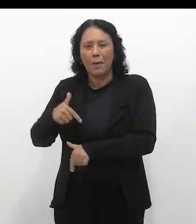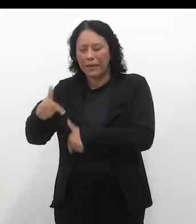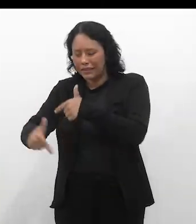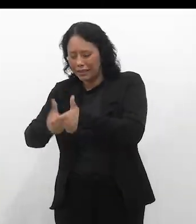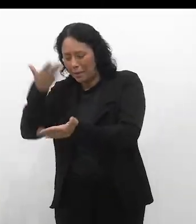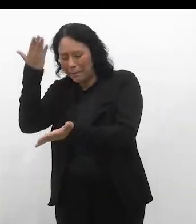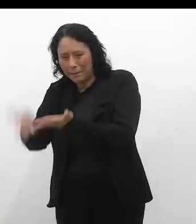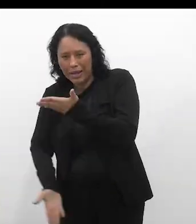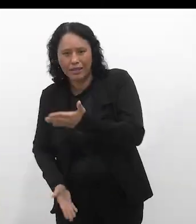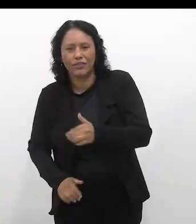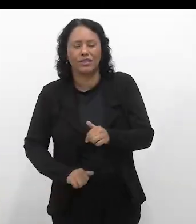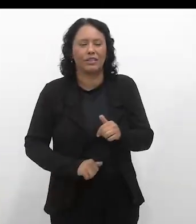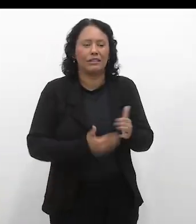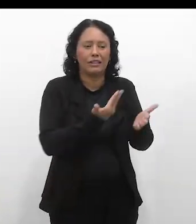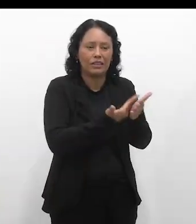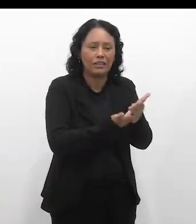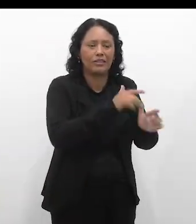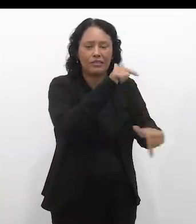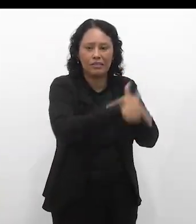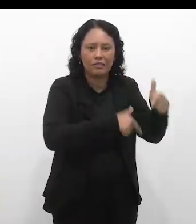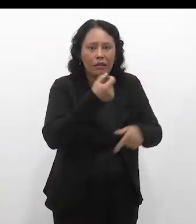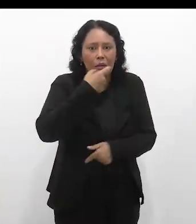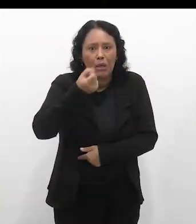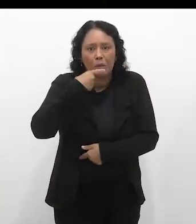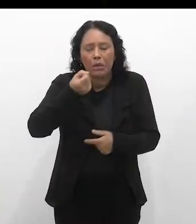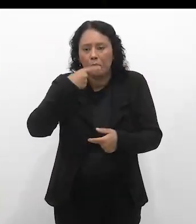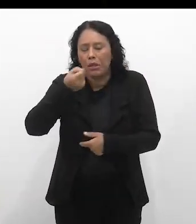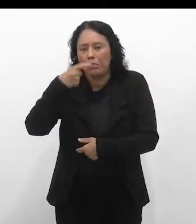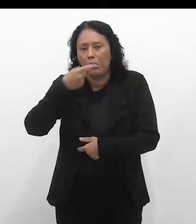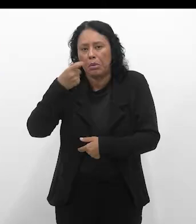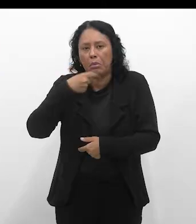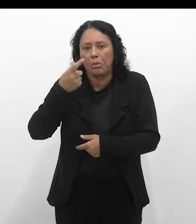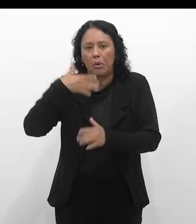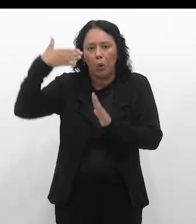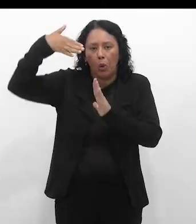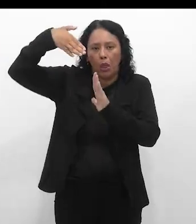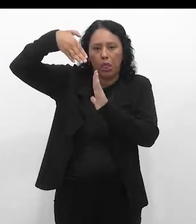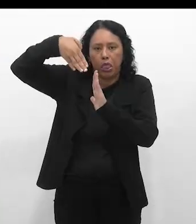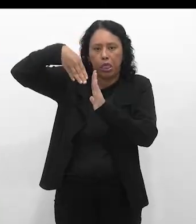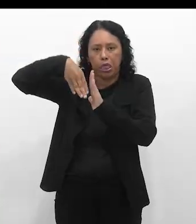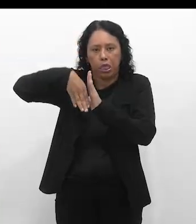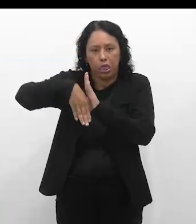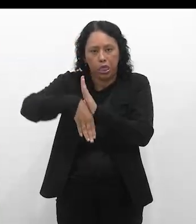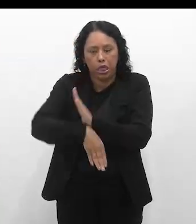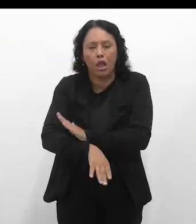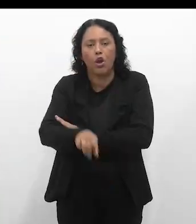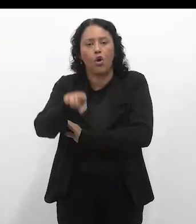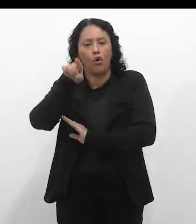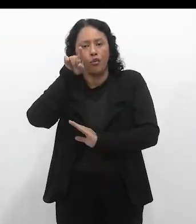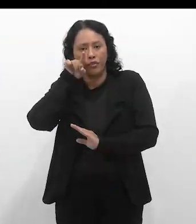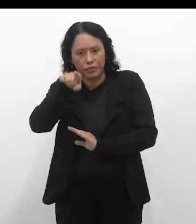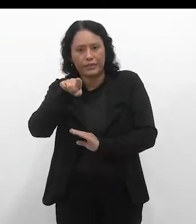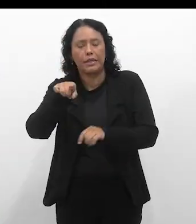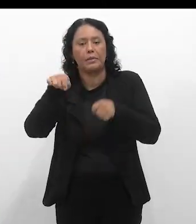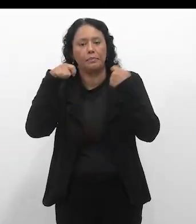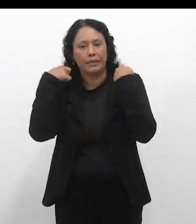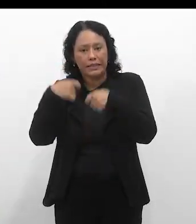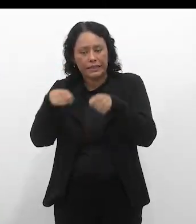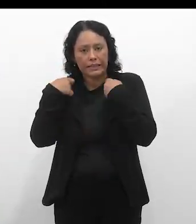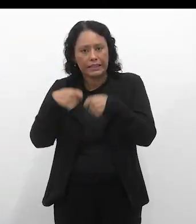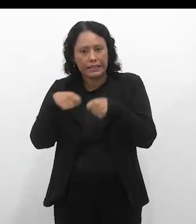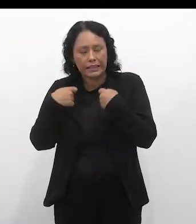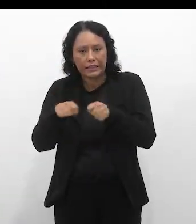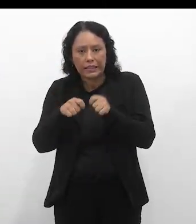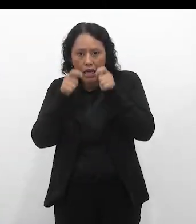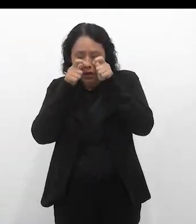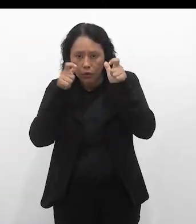perde dia de trabalho, perde dia de estudo, usa muito remédio, isso vem piorando progressivamente, você